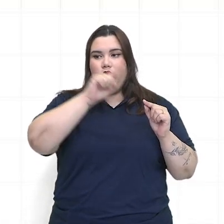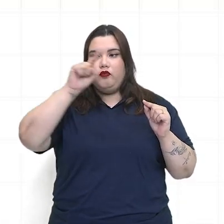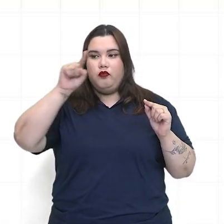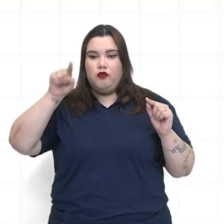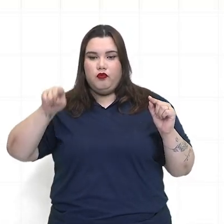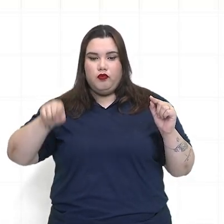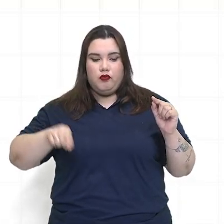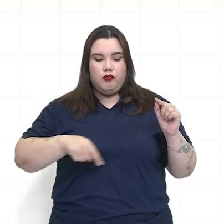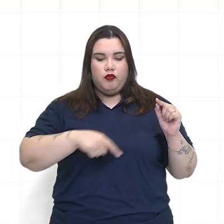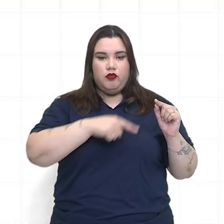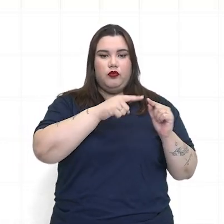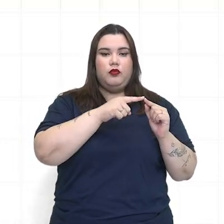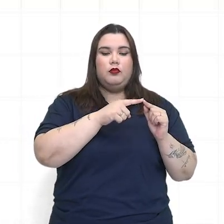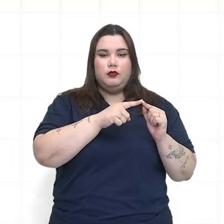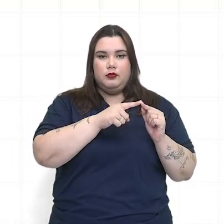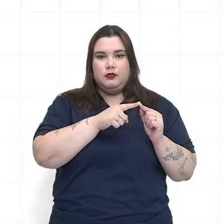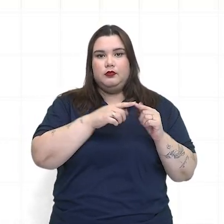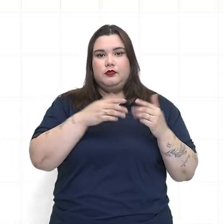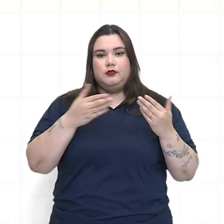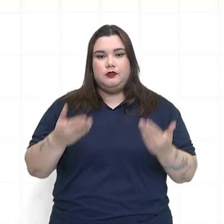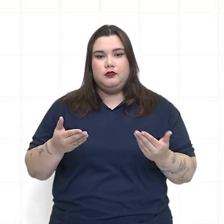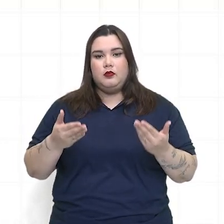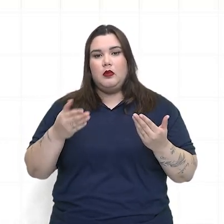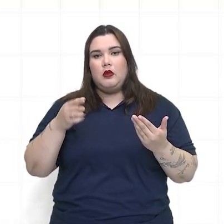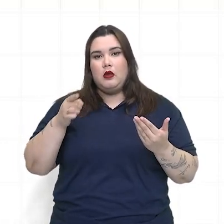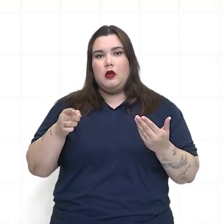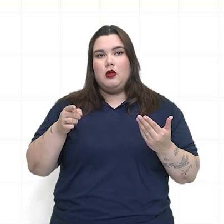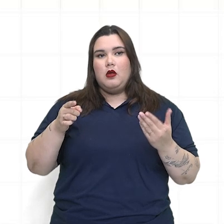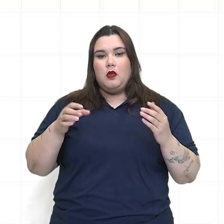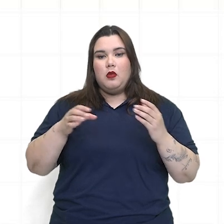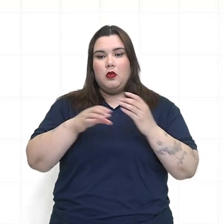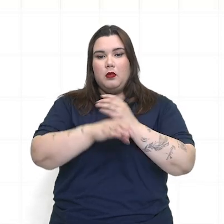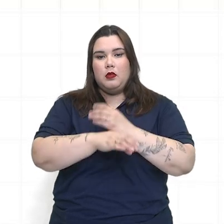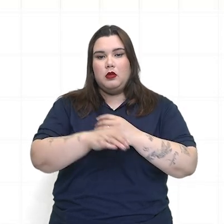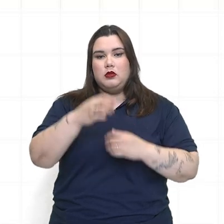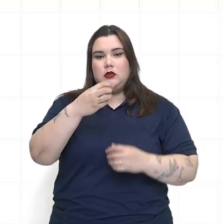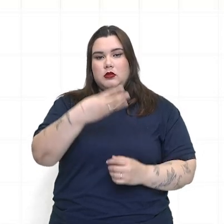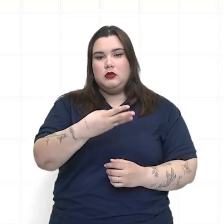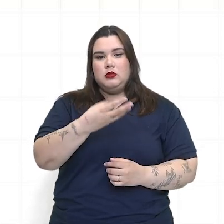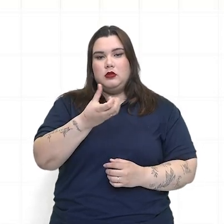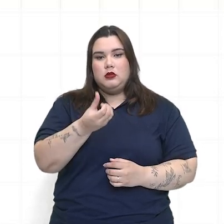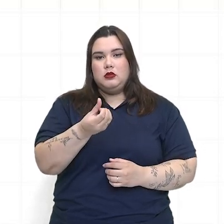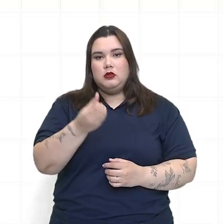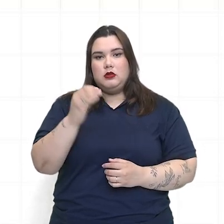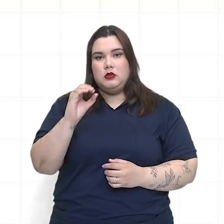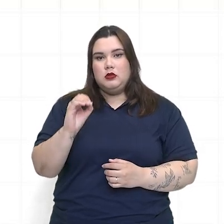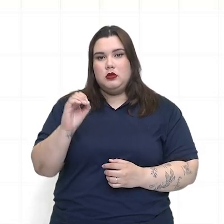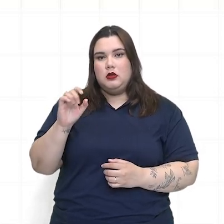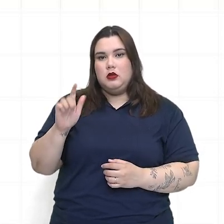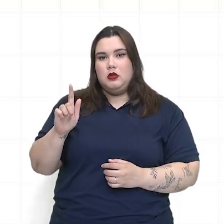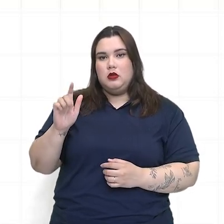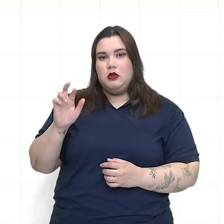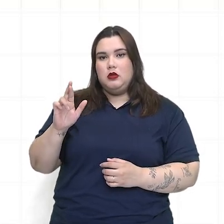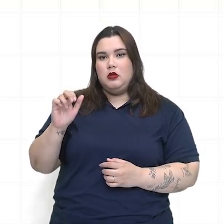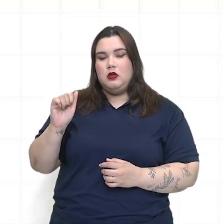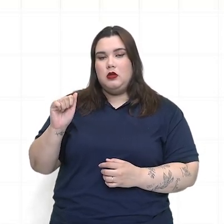completar aqui e fechar a volta, não é? Então, a volta completa é de 360 graus.